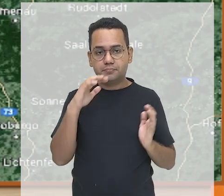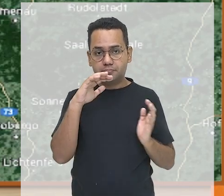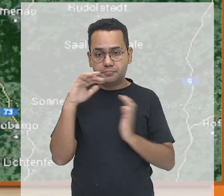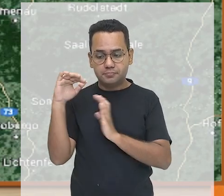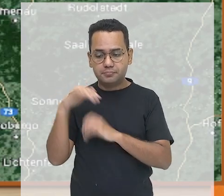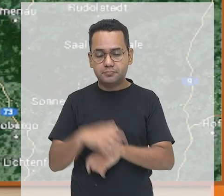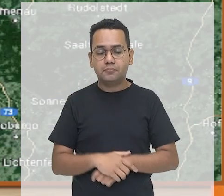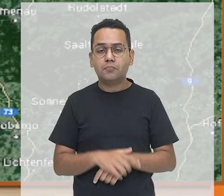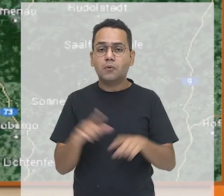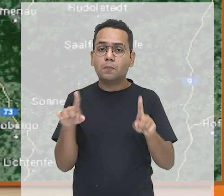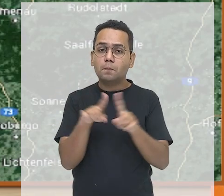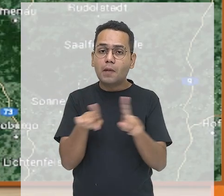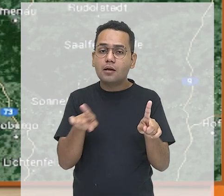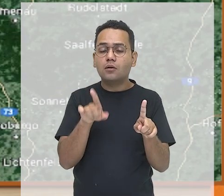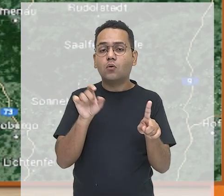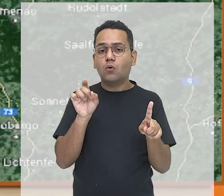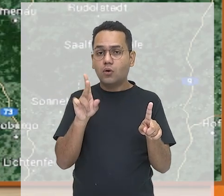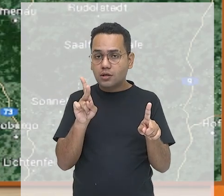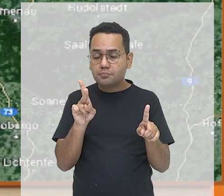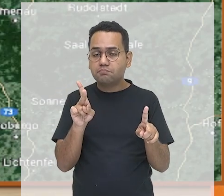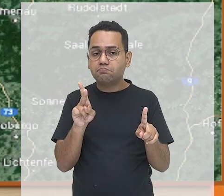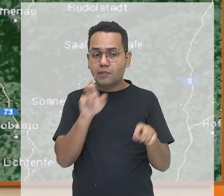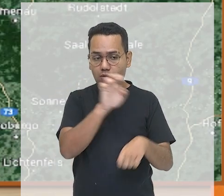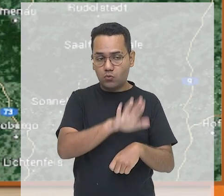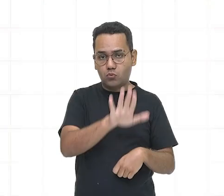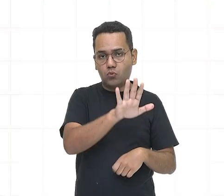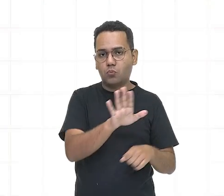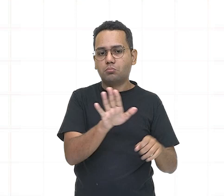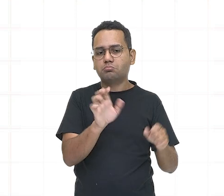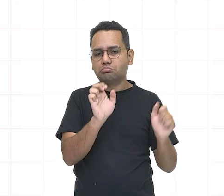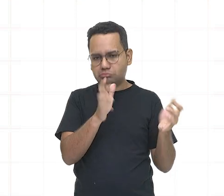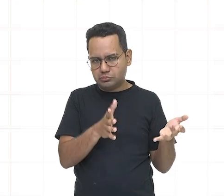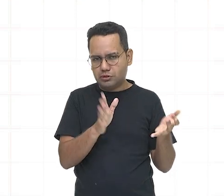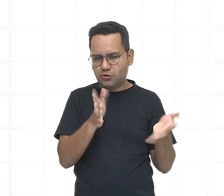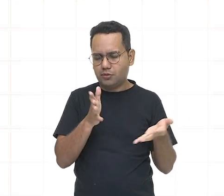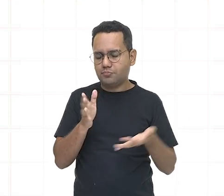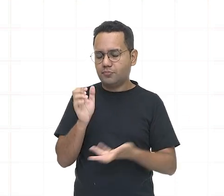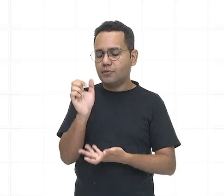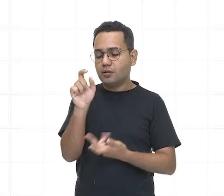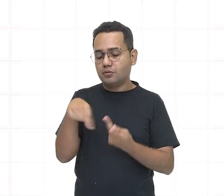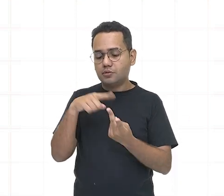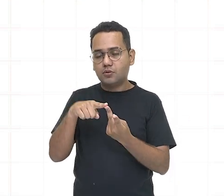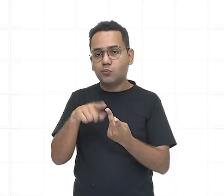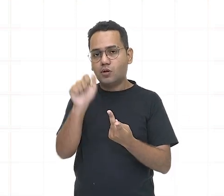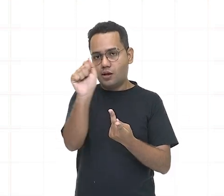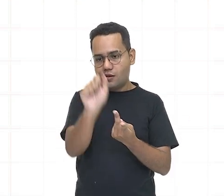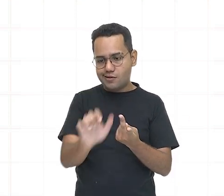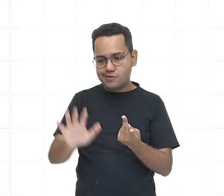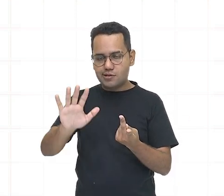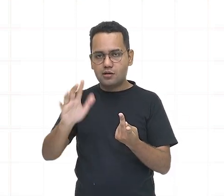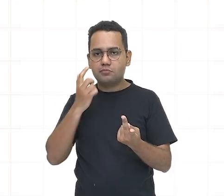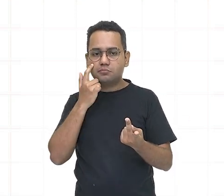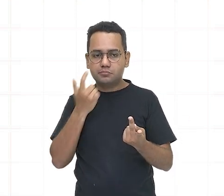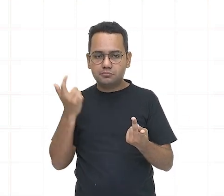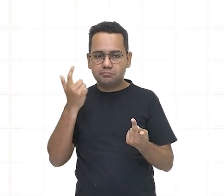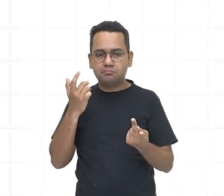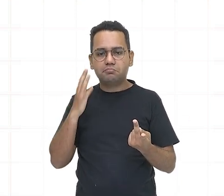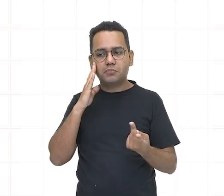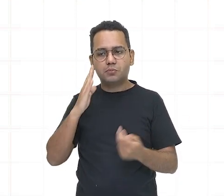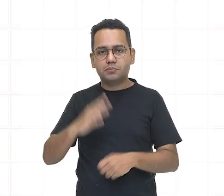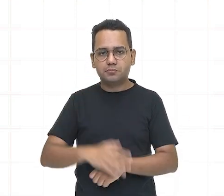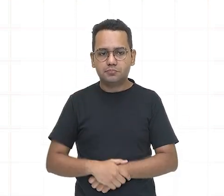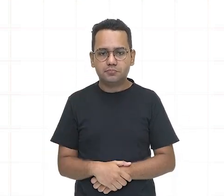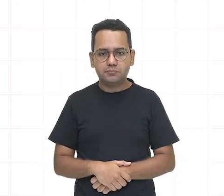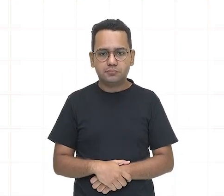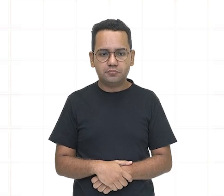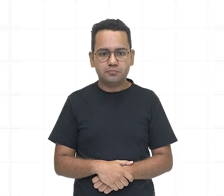países europeus, também teremos aí os países asiáticos, que também terão grandes destaques, tá? Agora, o que